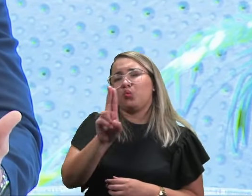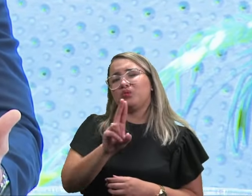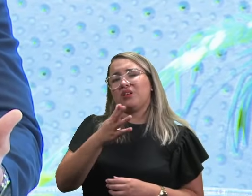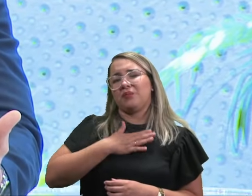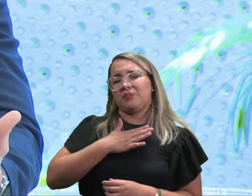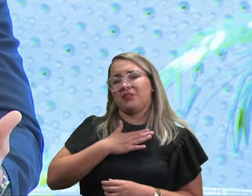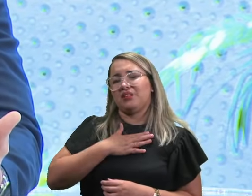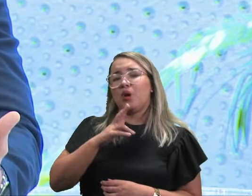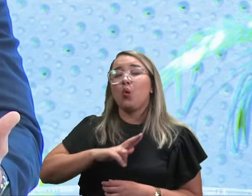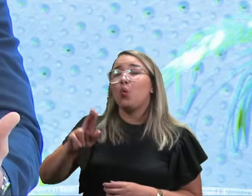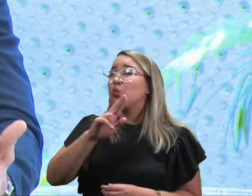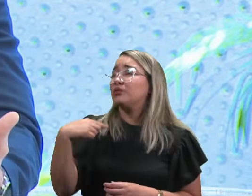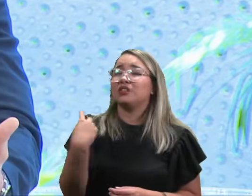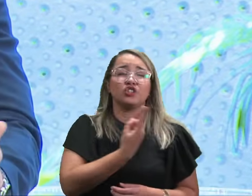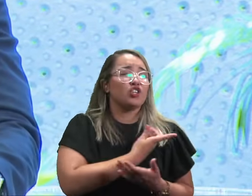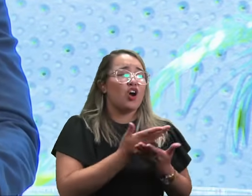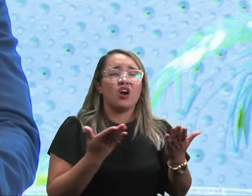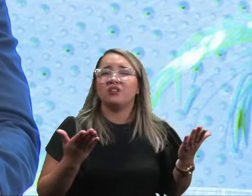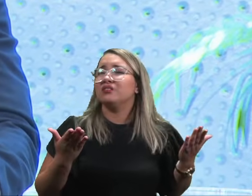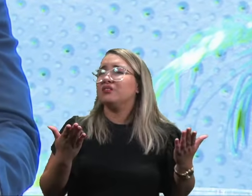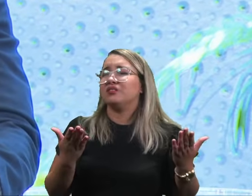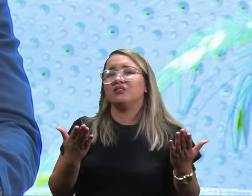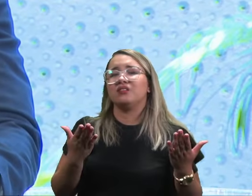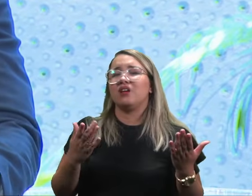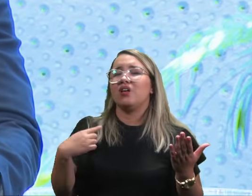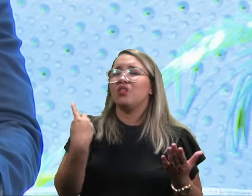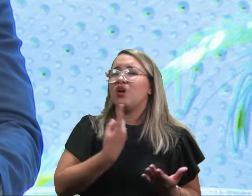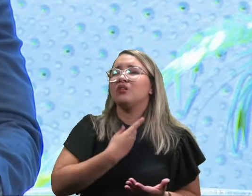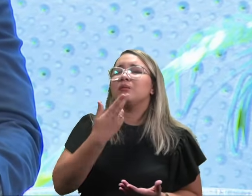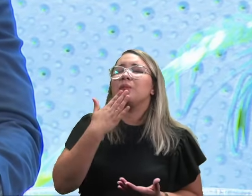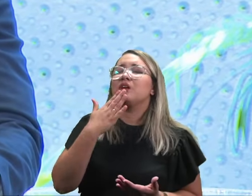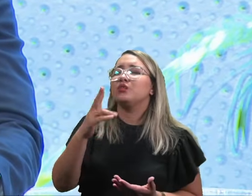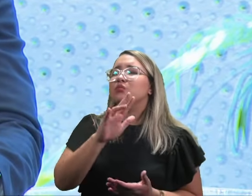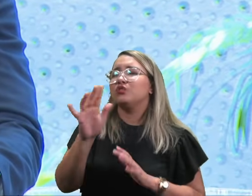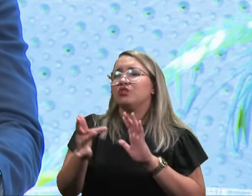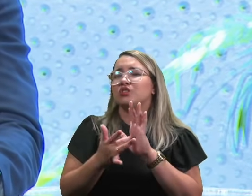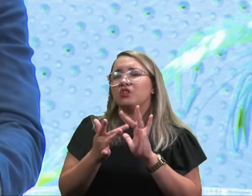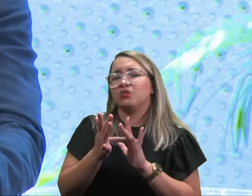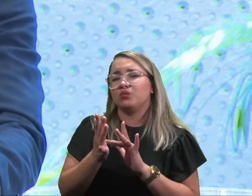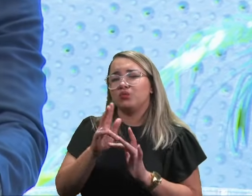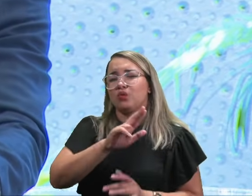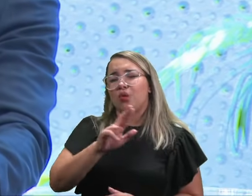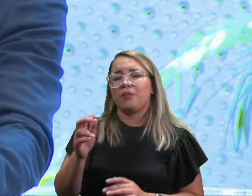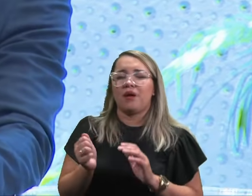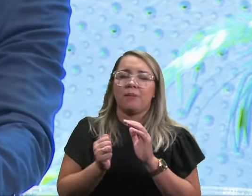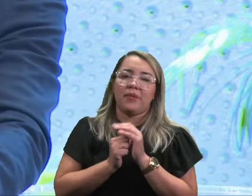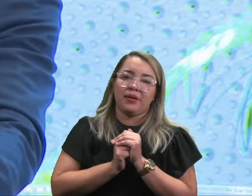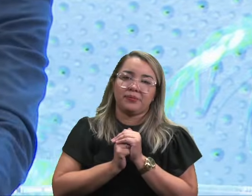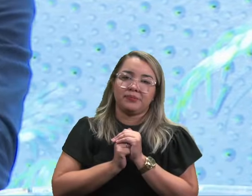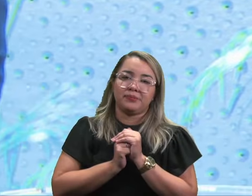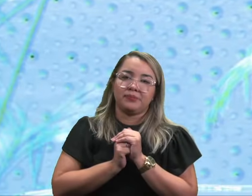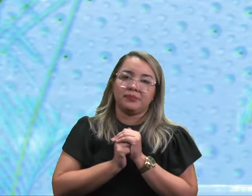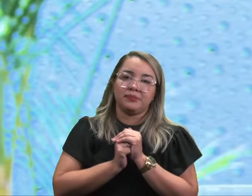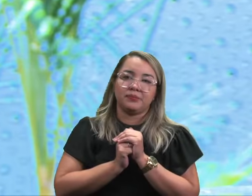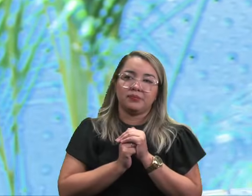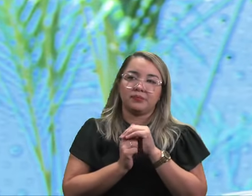usa-me, usa-nos. Em nome dEle pedimos e agradecemos. Amém, Senhor. Amém.